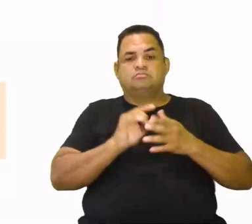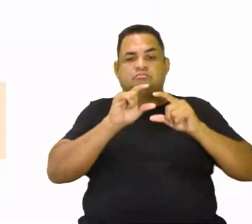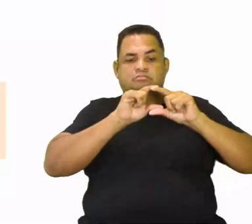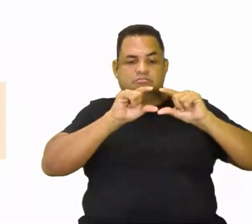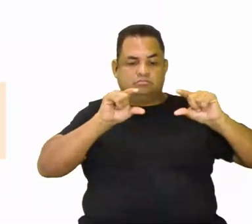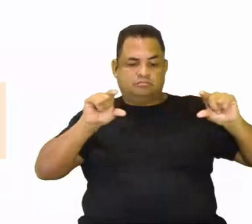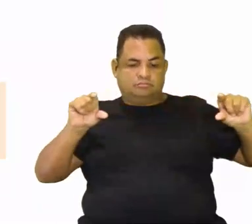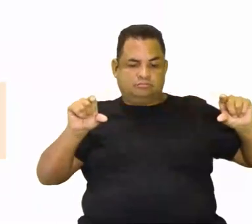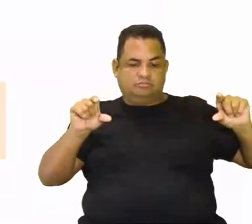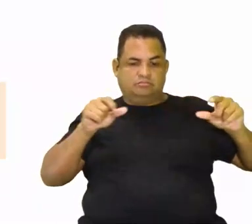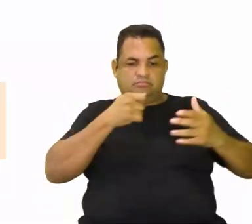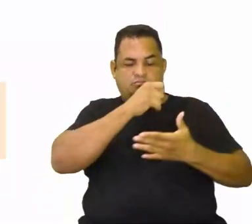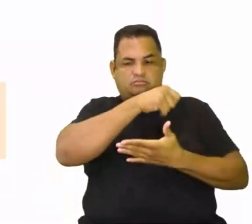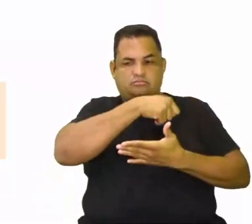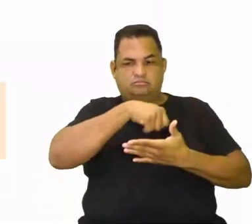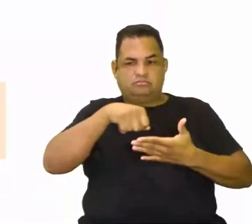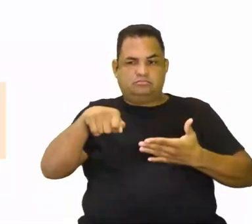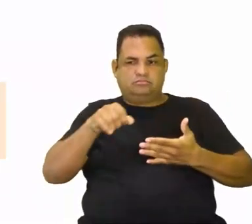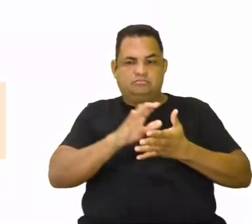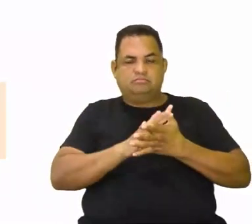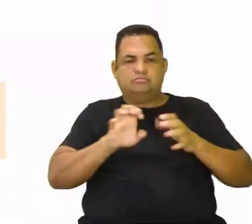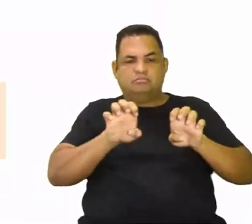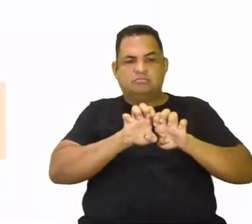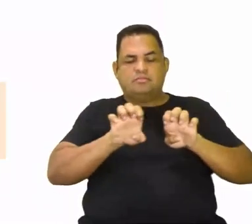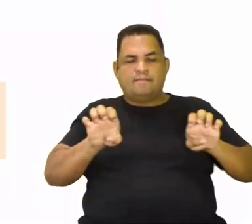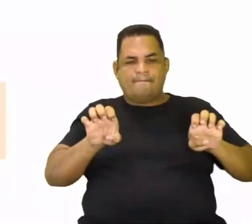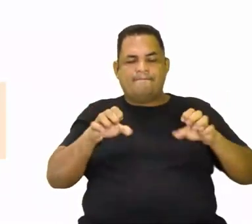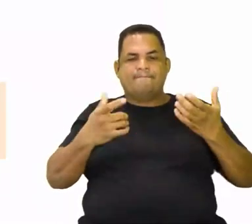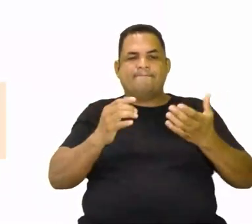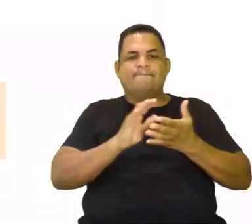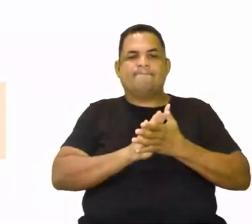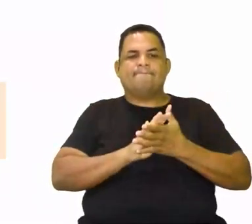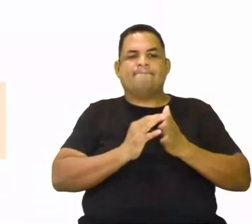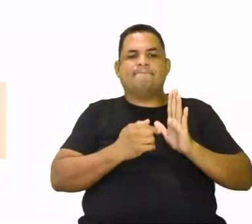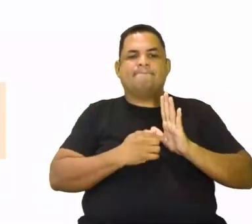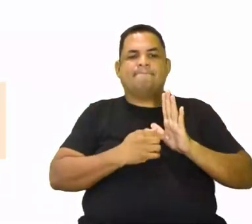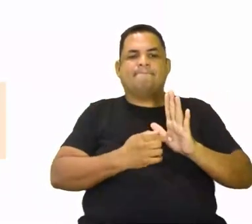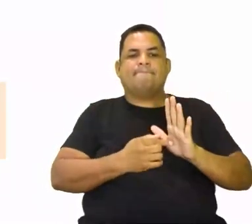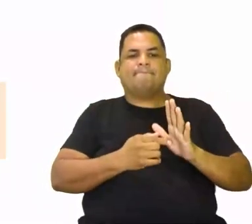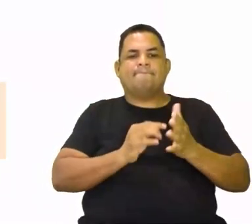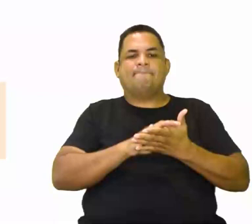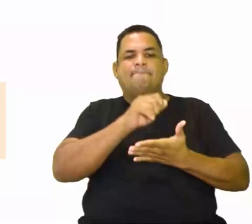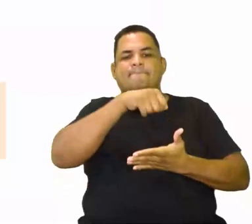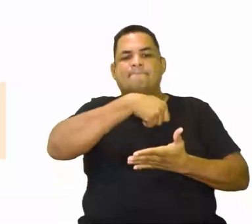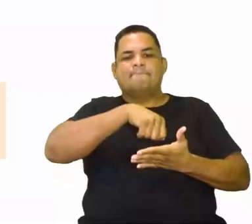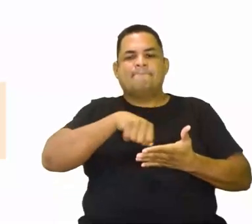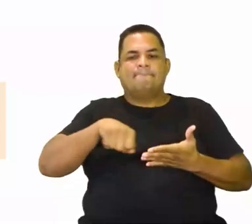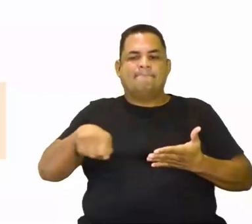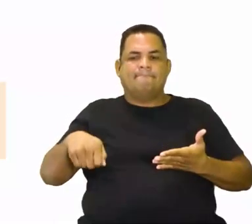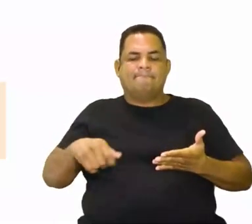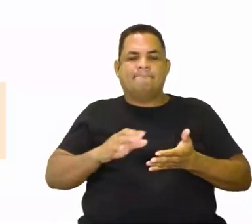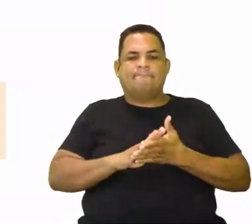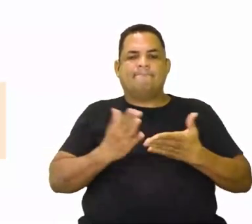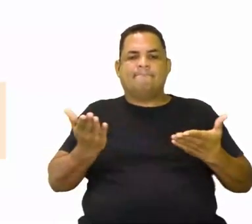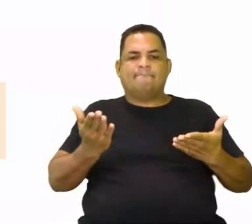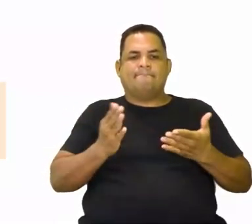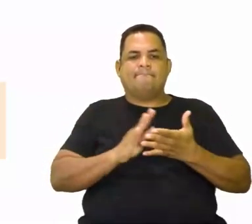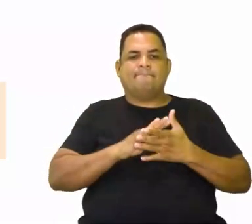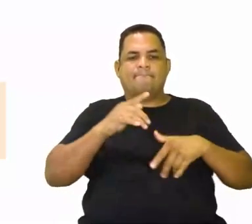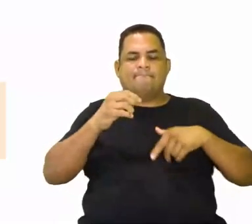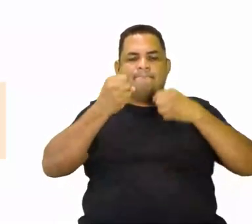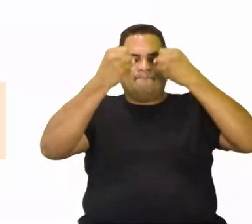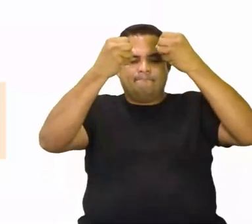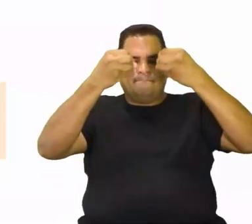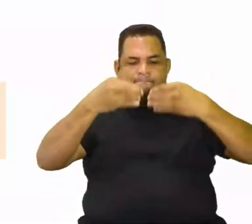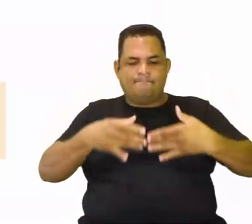gráfica. E a equação nada mais é do que a expressão gráfica que estamos